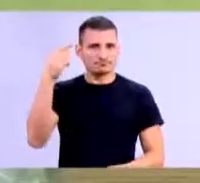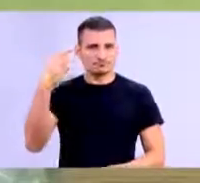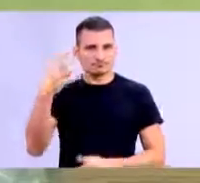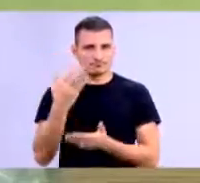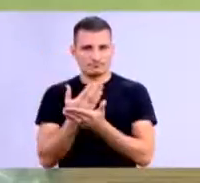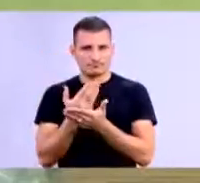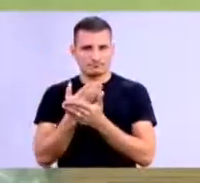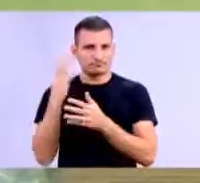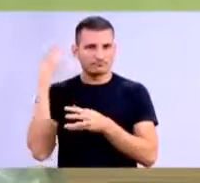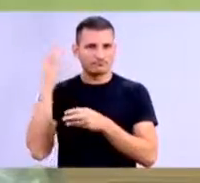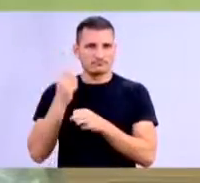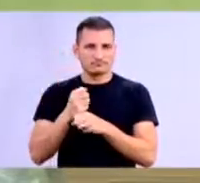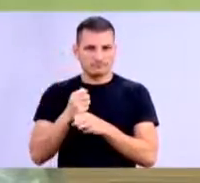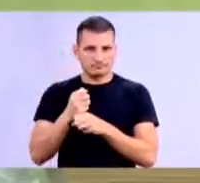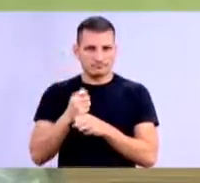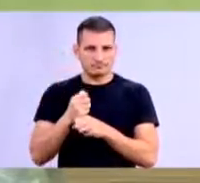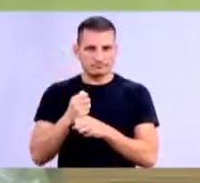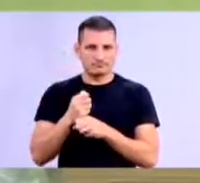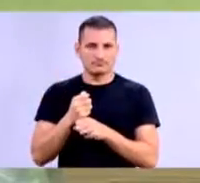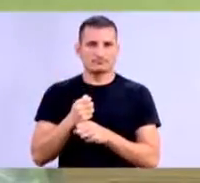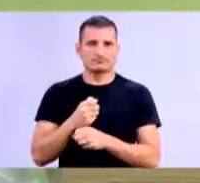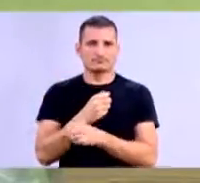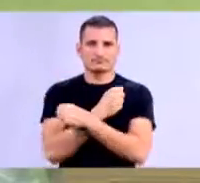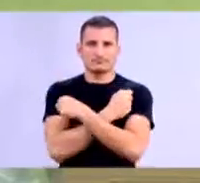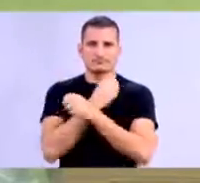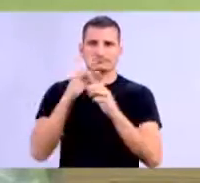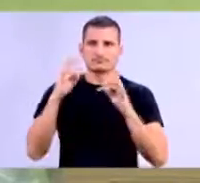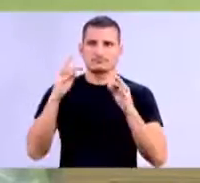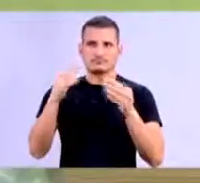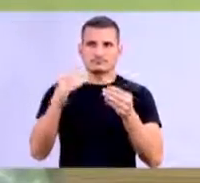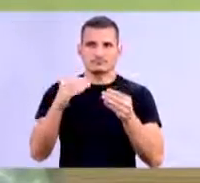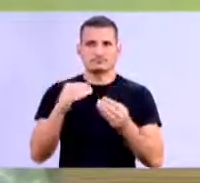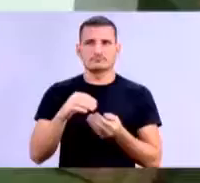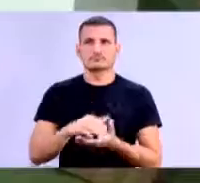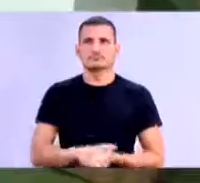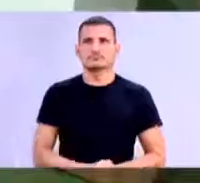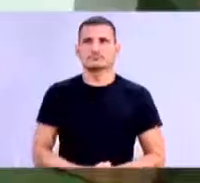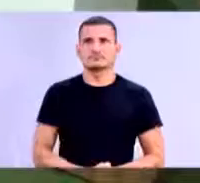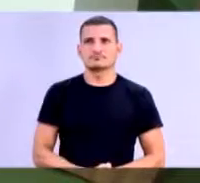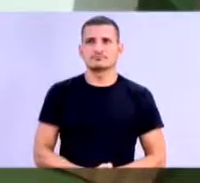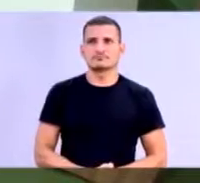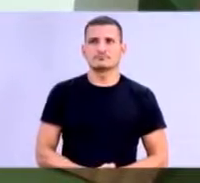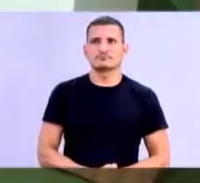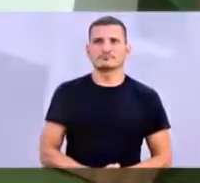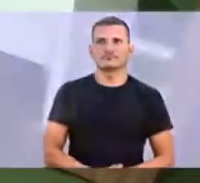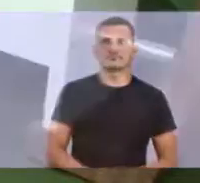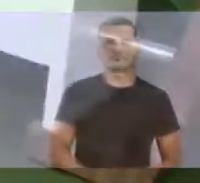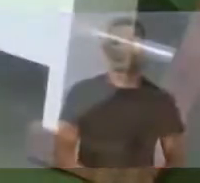revisão das nossas 3 aulas. Um abraço a todos vocês aí do Polo. Até mais.